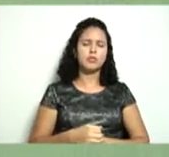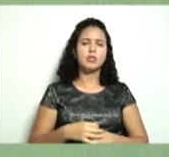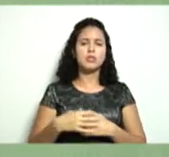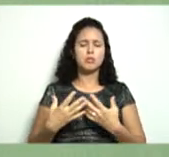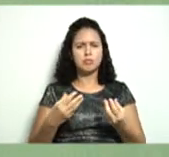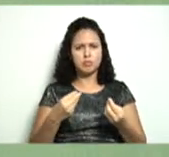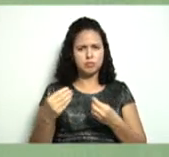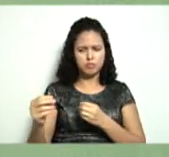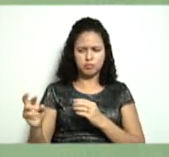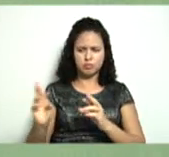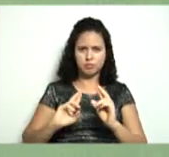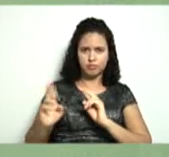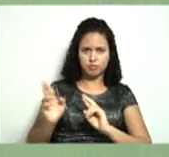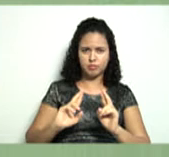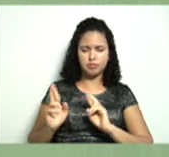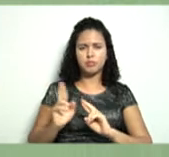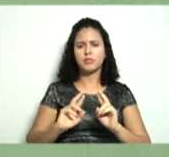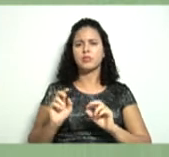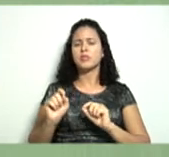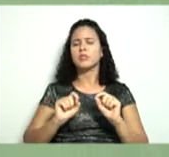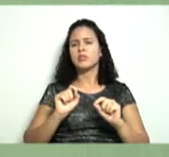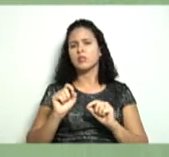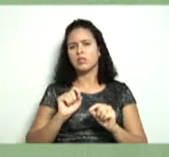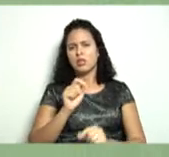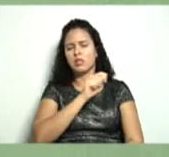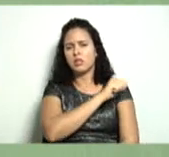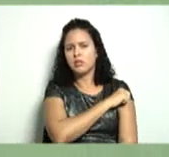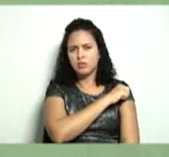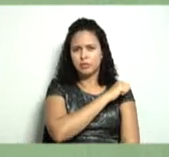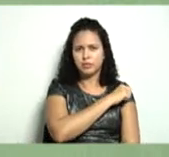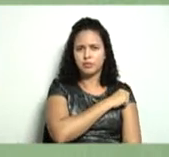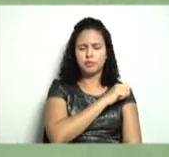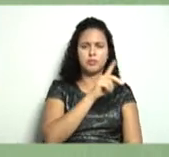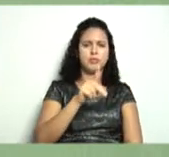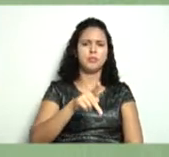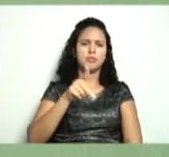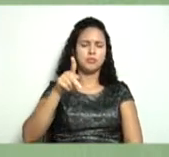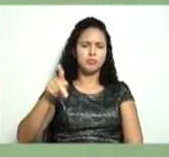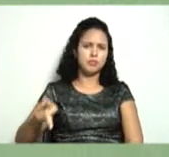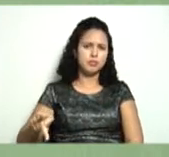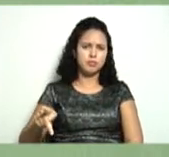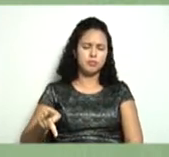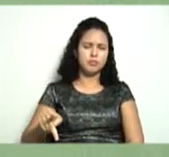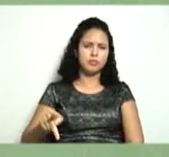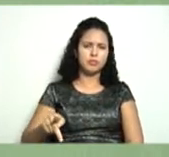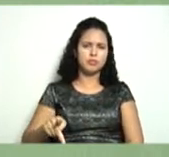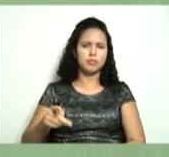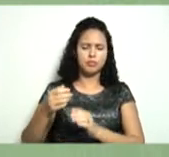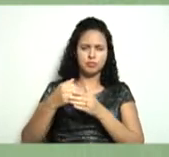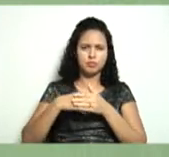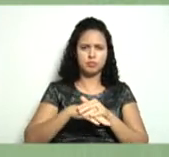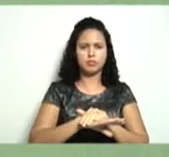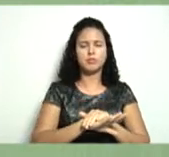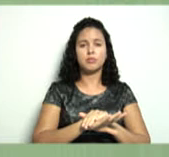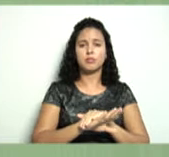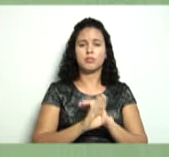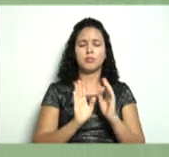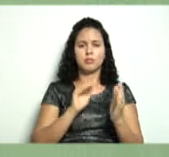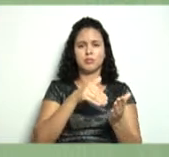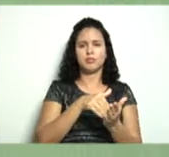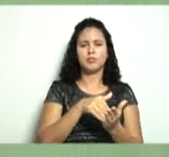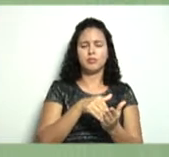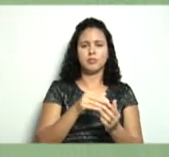participações, professora. Os nossos alunos e os professores, eles estavam aqui guardando o melhor para o